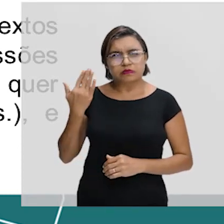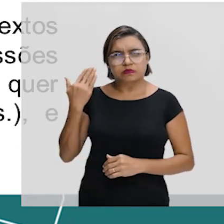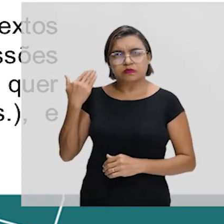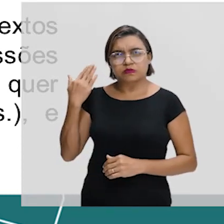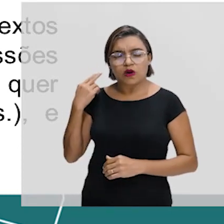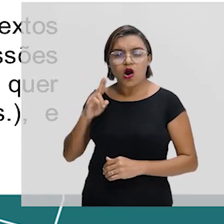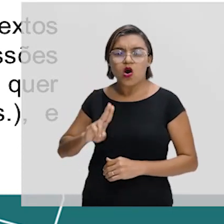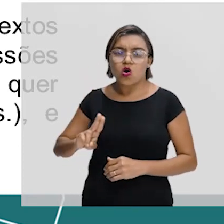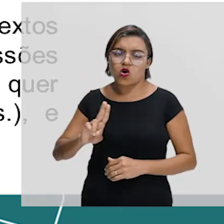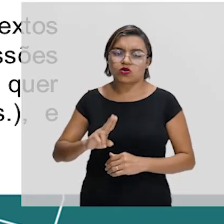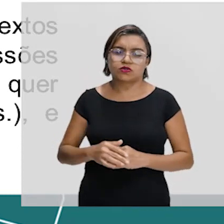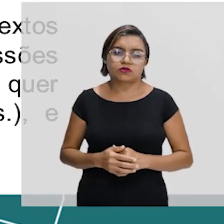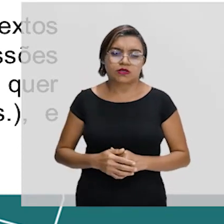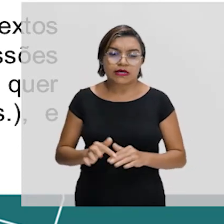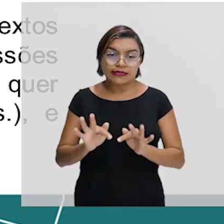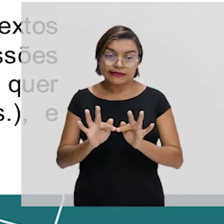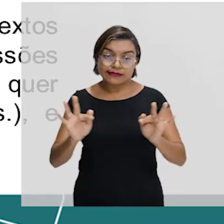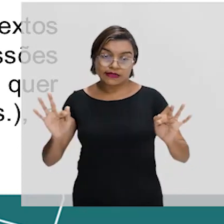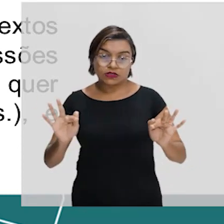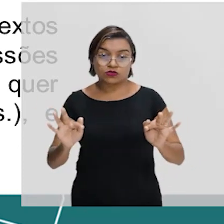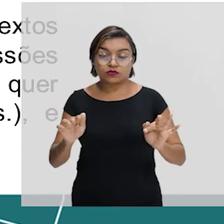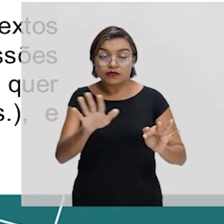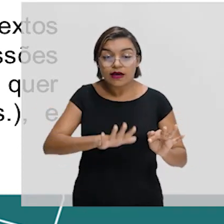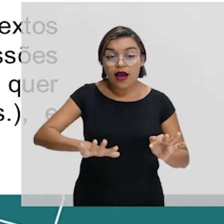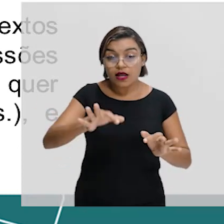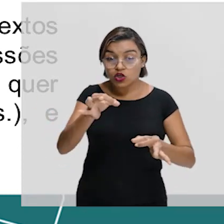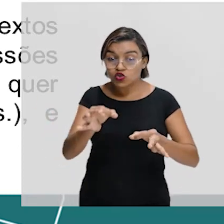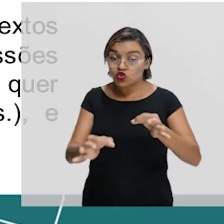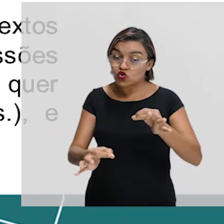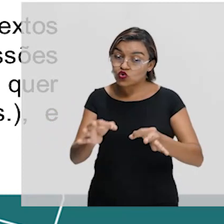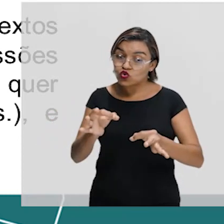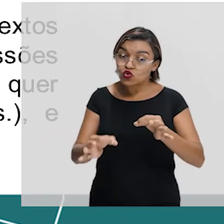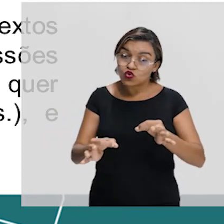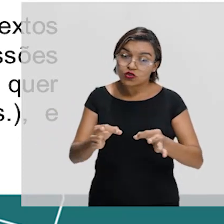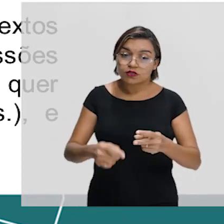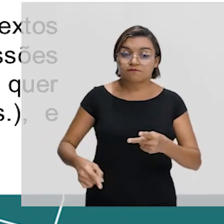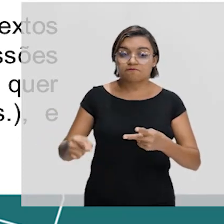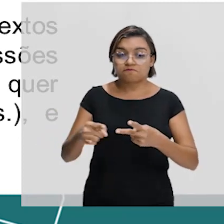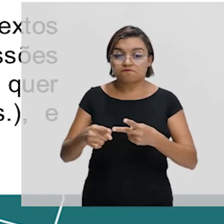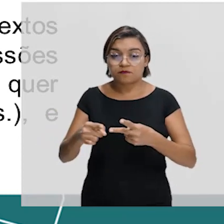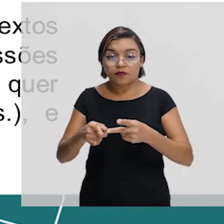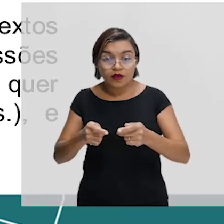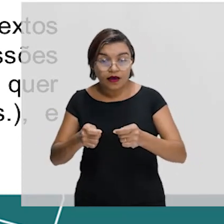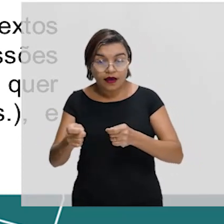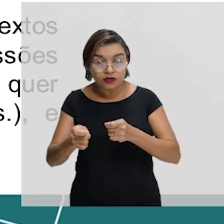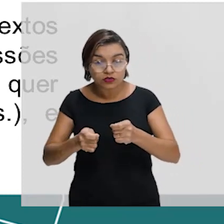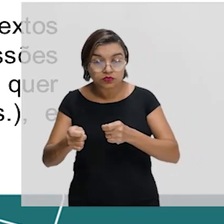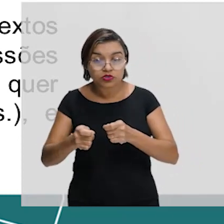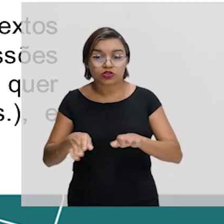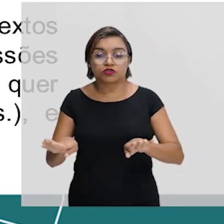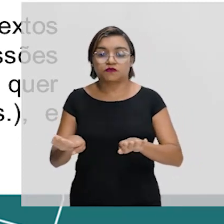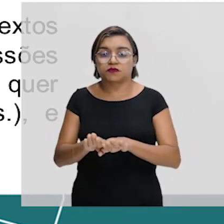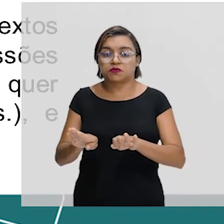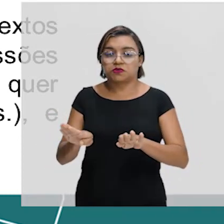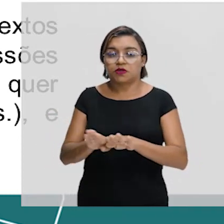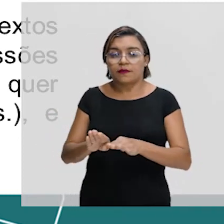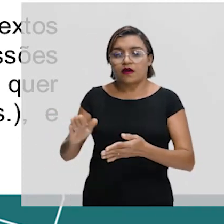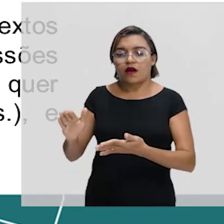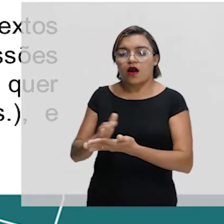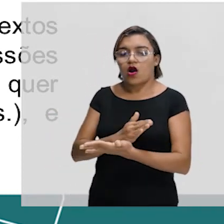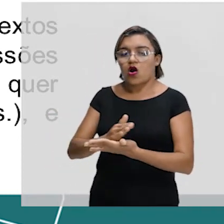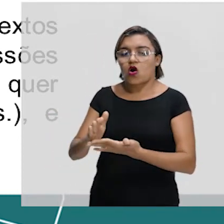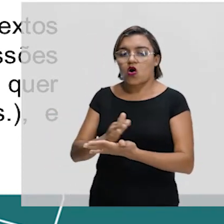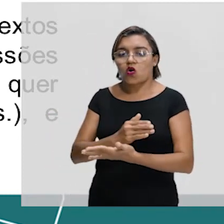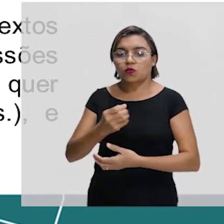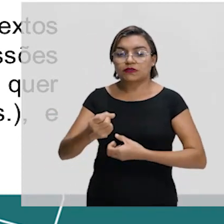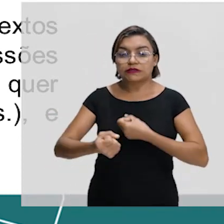coisa antiga, em textos jurídicos, tá? Administrativos e também em algumas